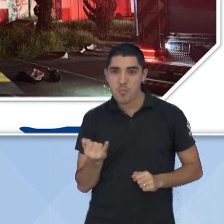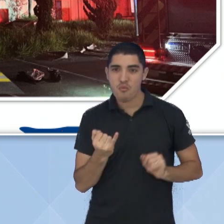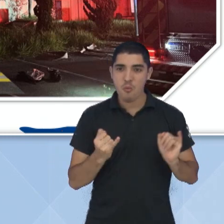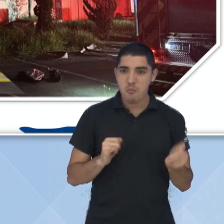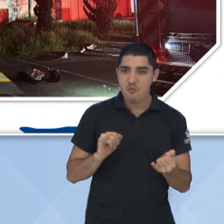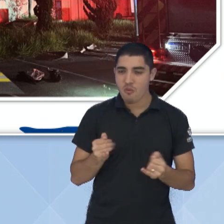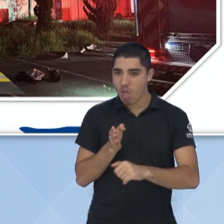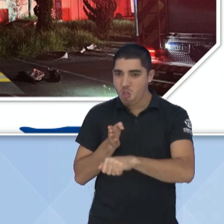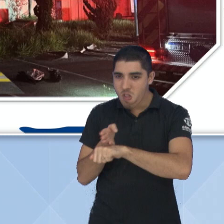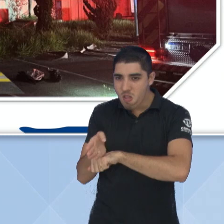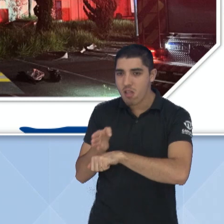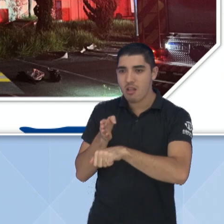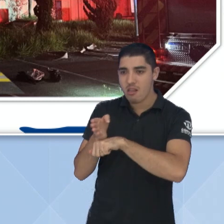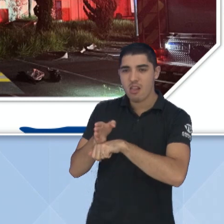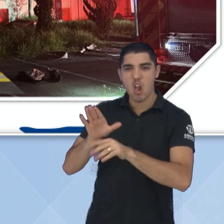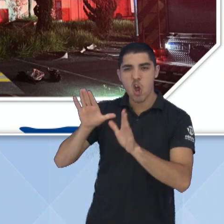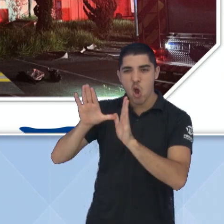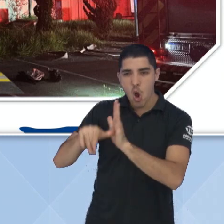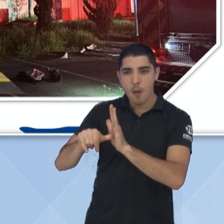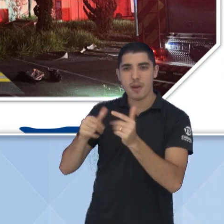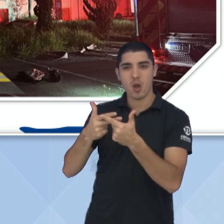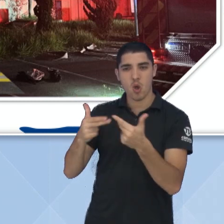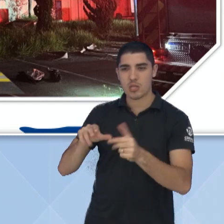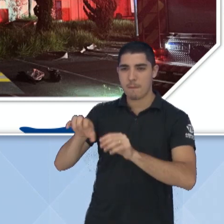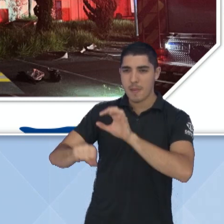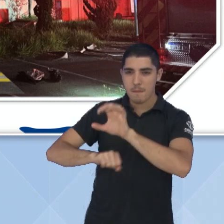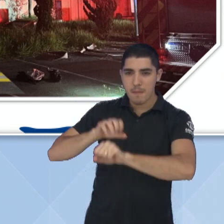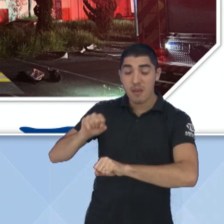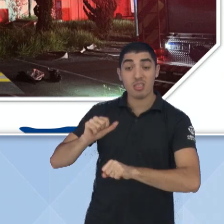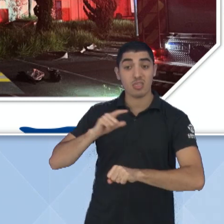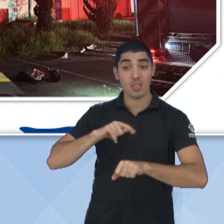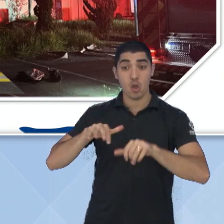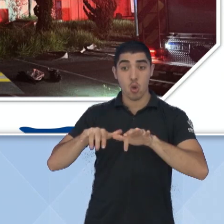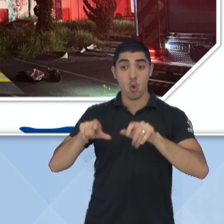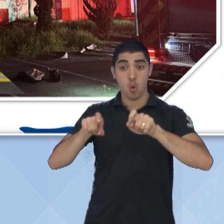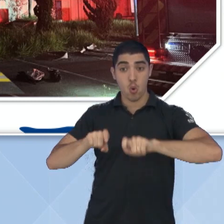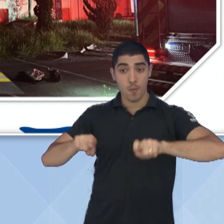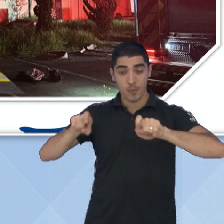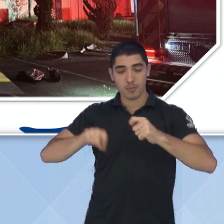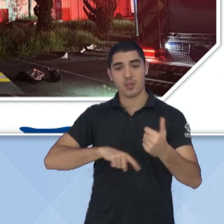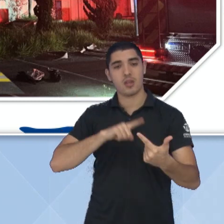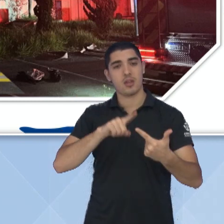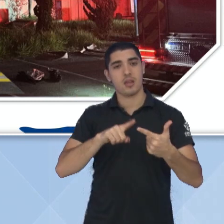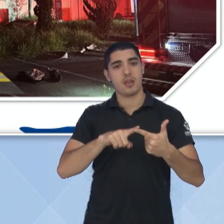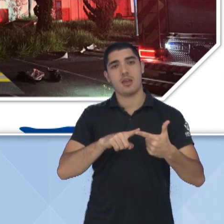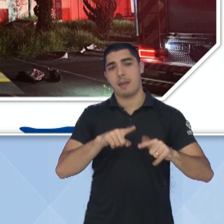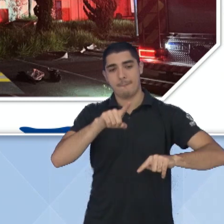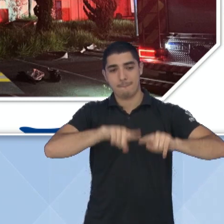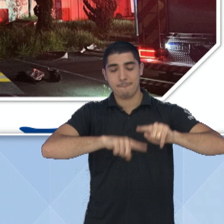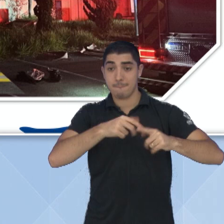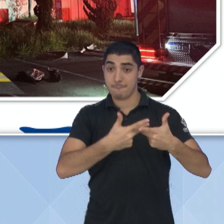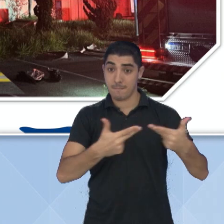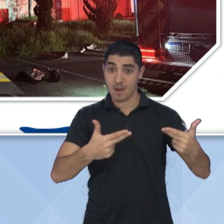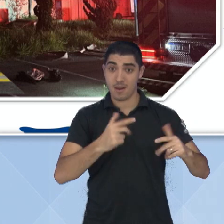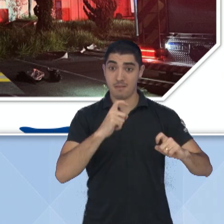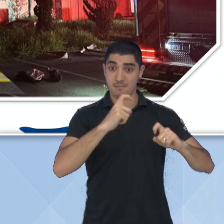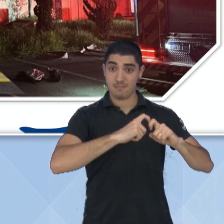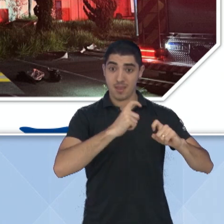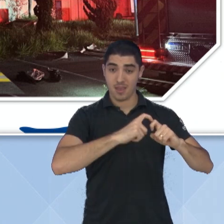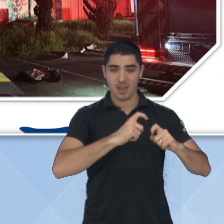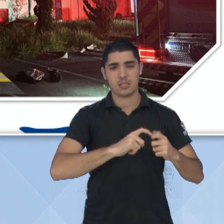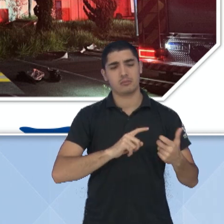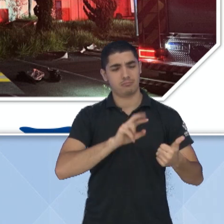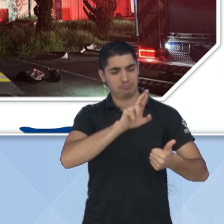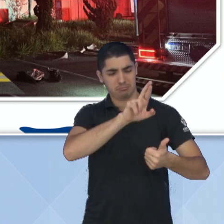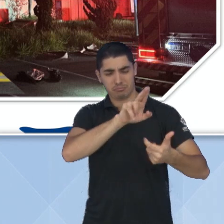entrando gente a hora que quisesse, que tinha computadores, tinha aparelhos médicos, tinha um